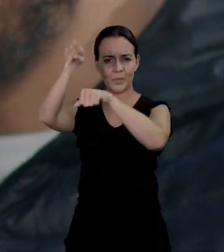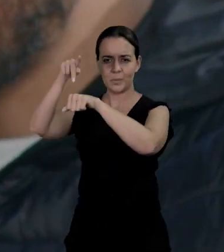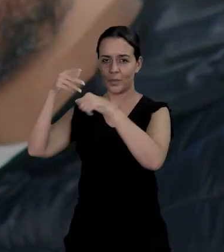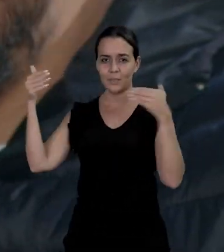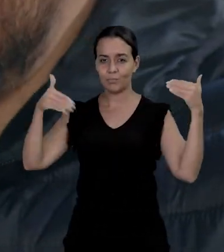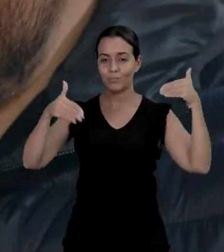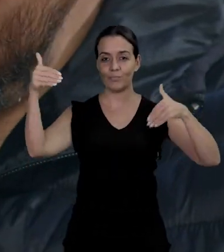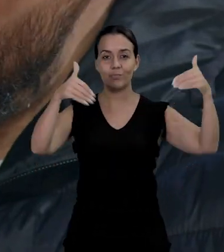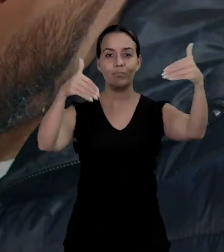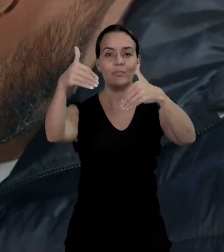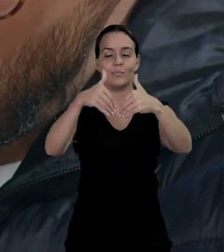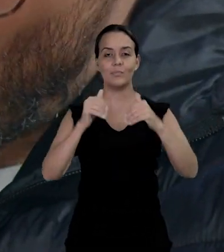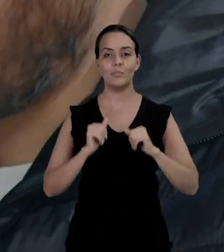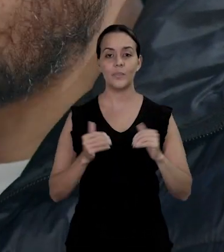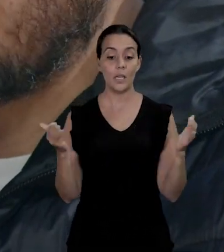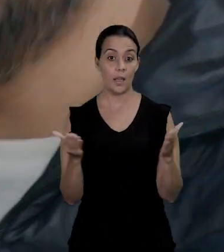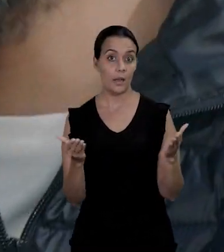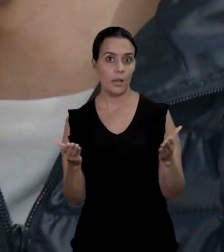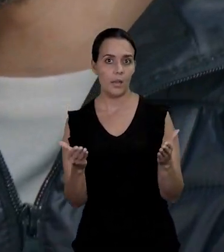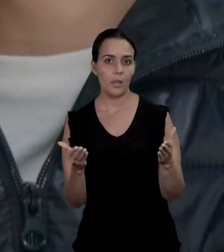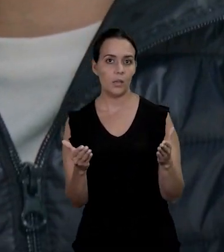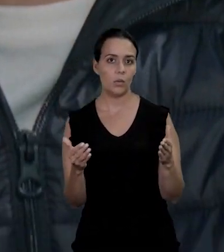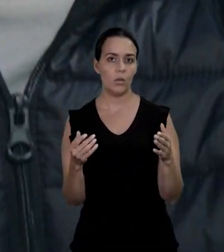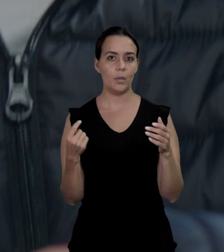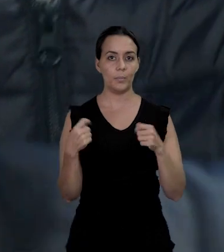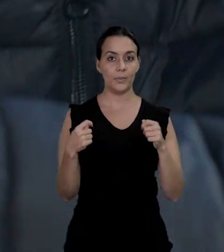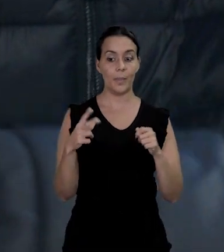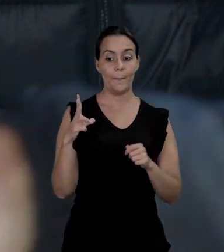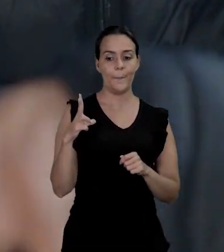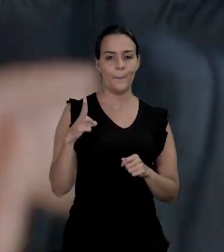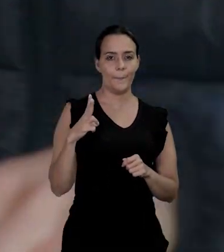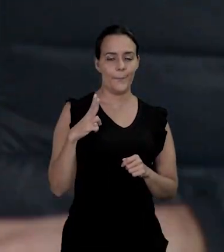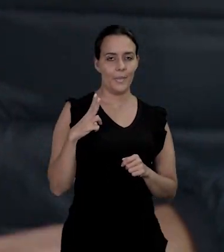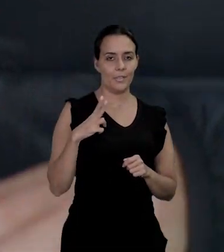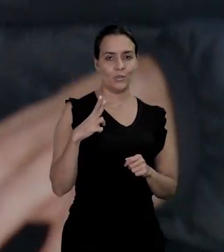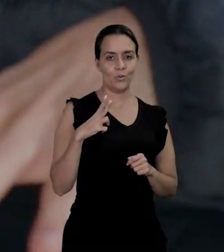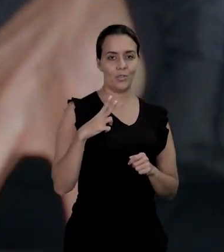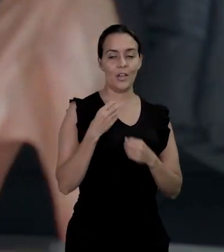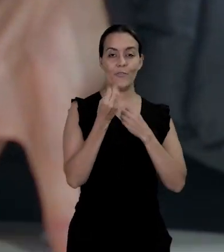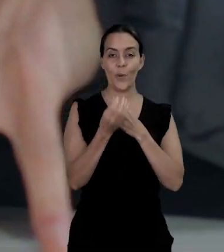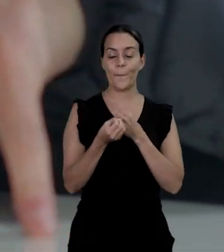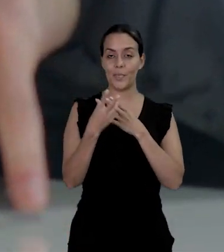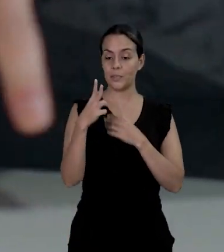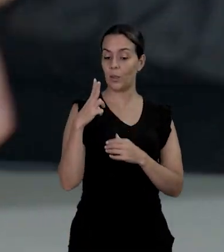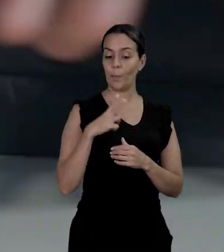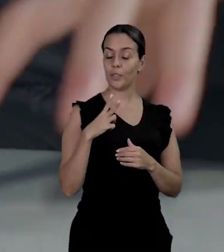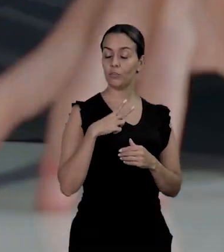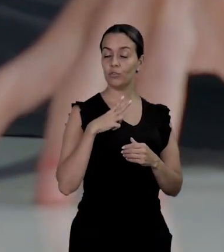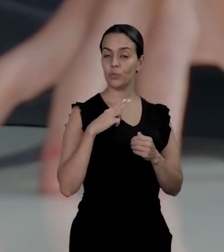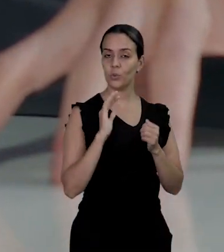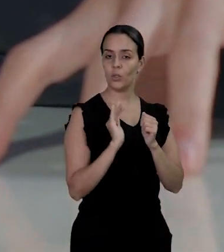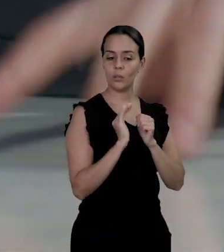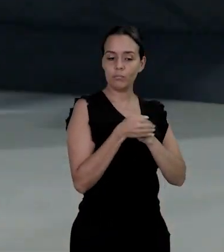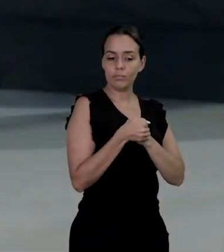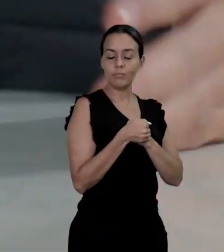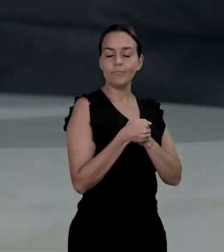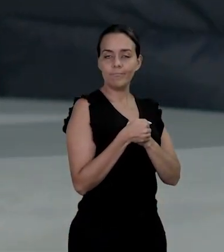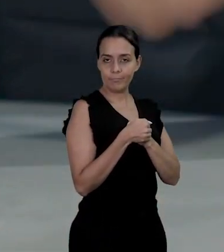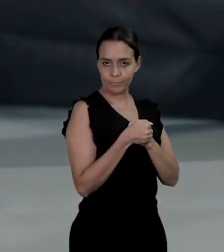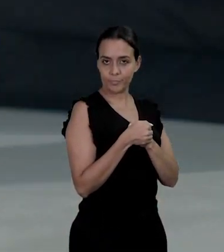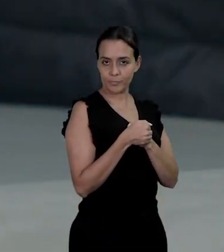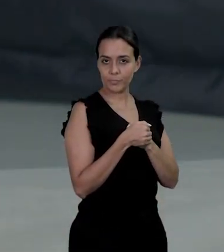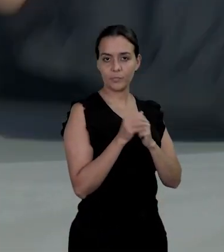Né? E aí o dado é um comportamento que já aconteceu, que gerou o dado, beleza. Perfeito. E que está lá dentro. E o debate que a gente levou